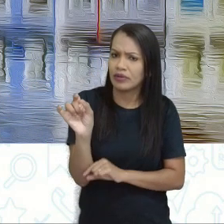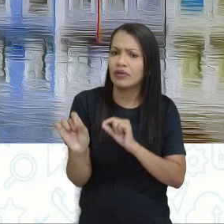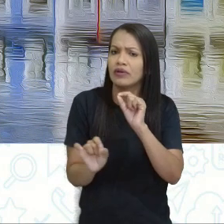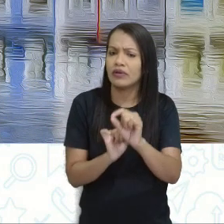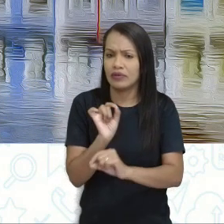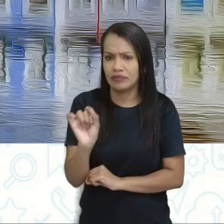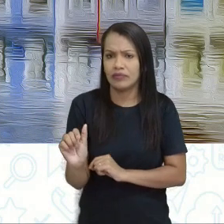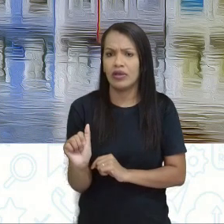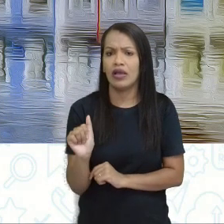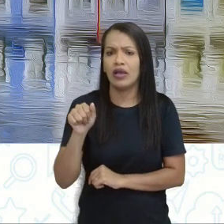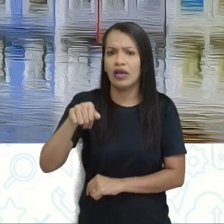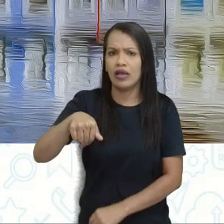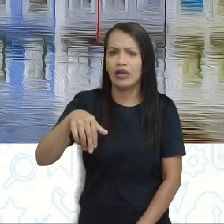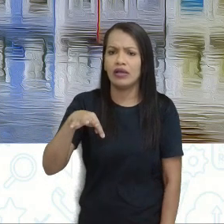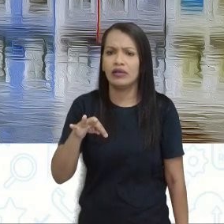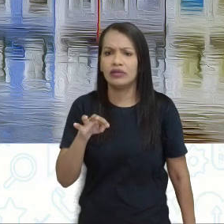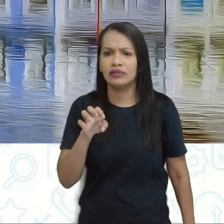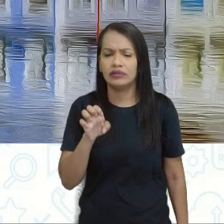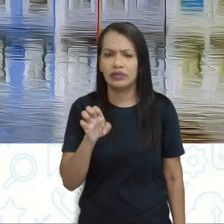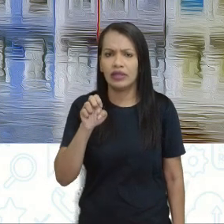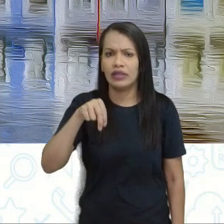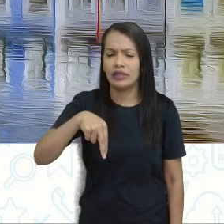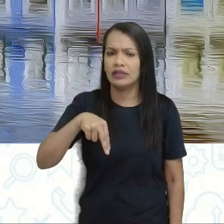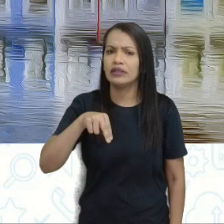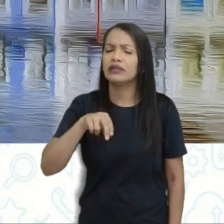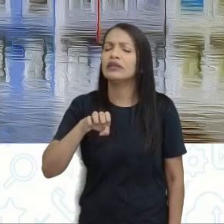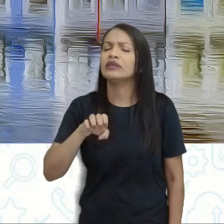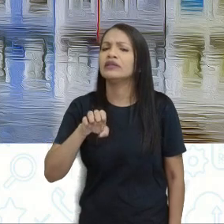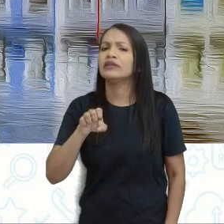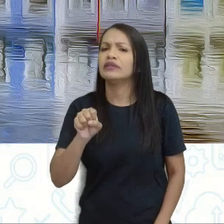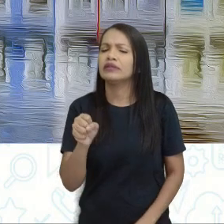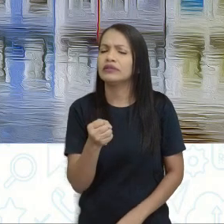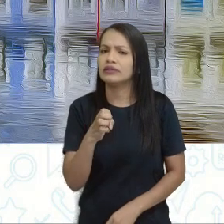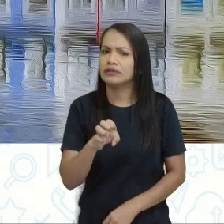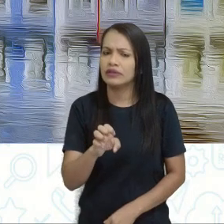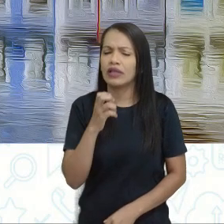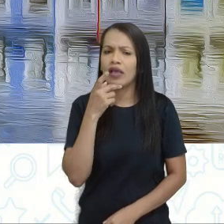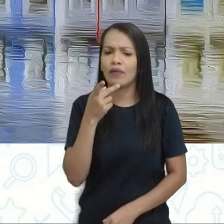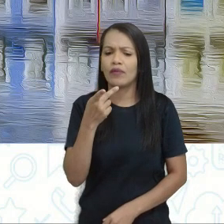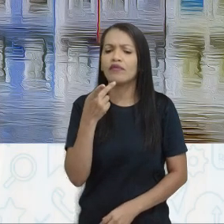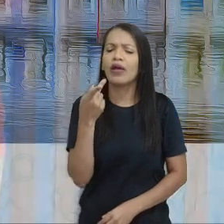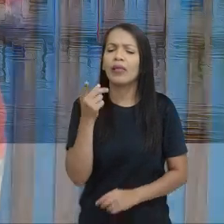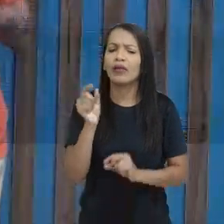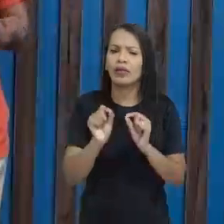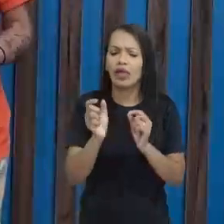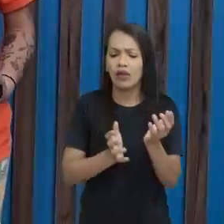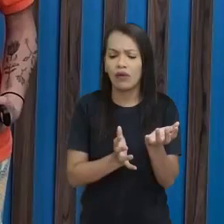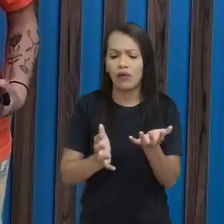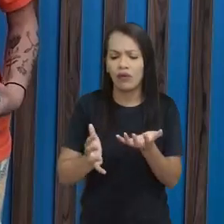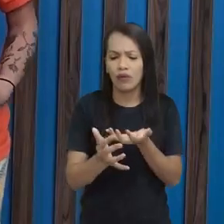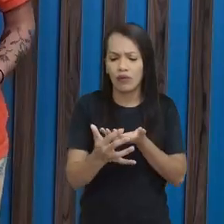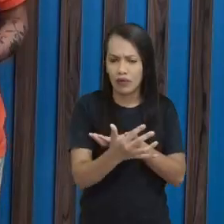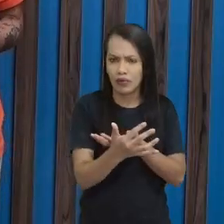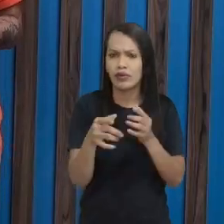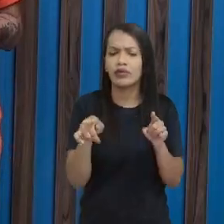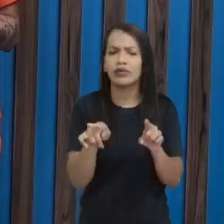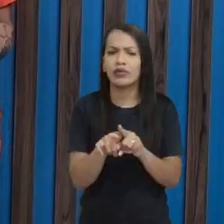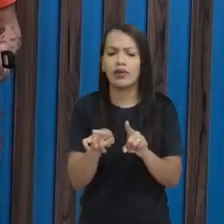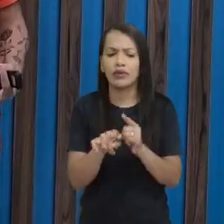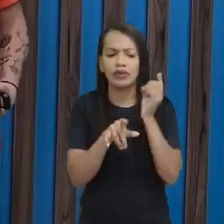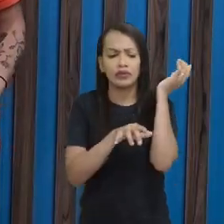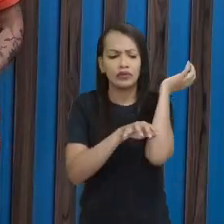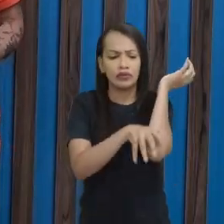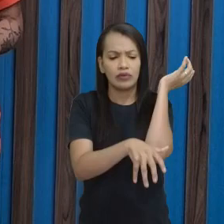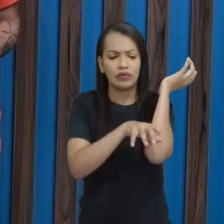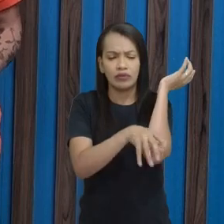Antene-se. Então, essa música, né, fala aí do rio Capibaribe, dos